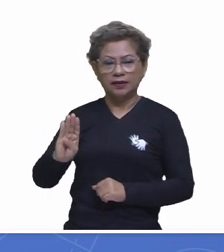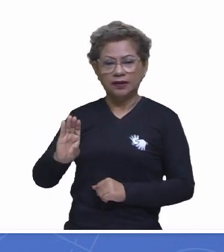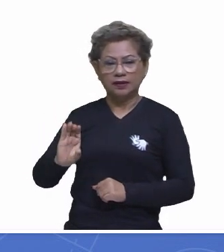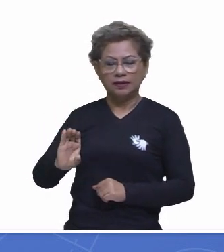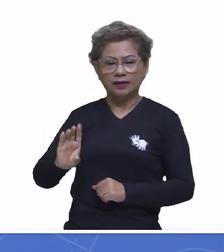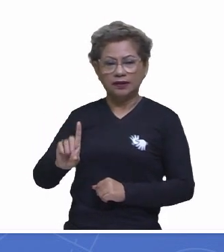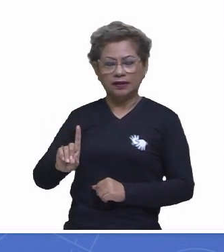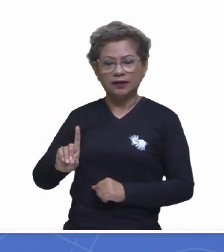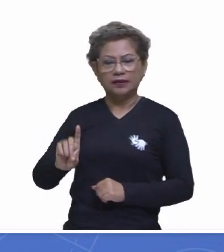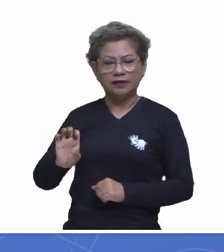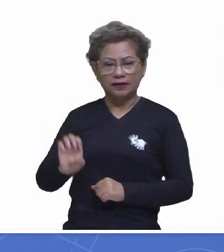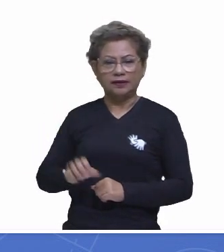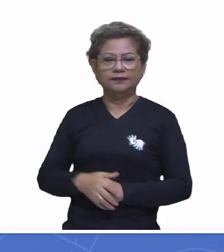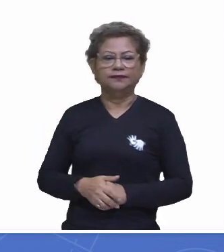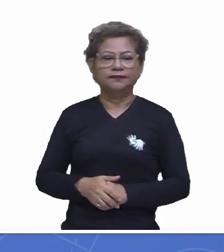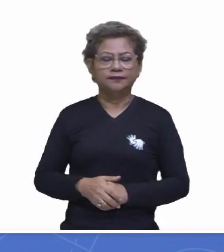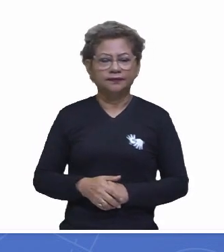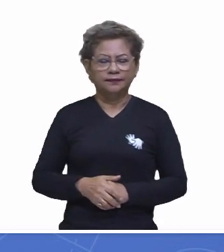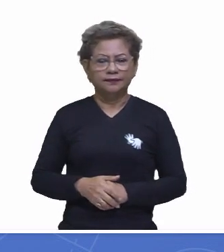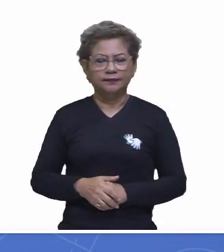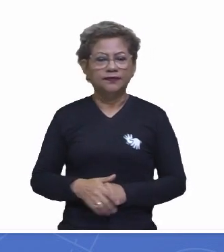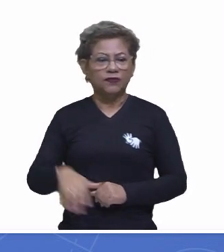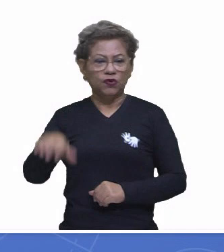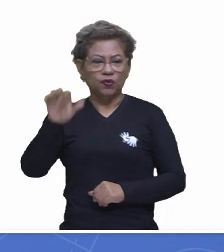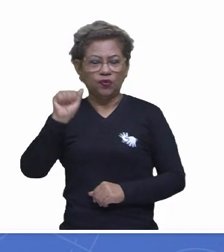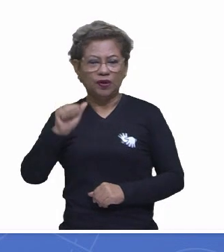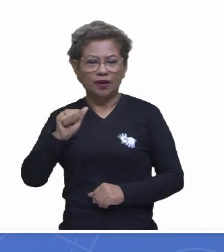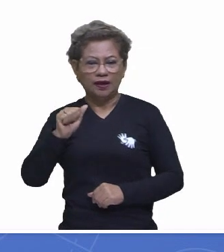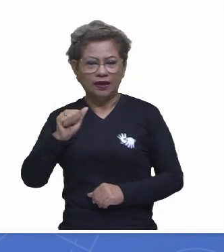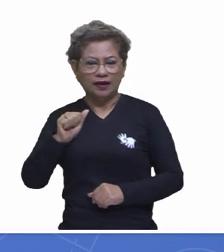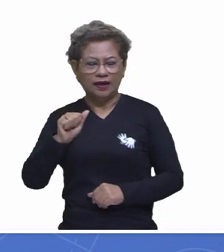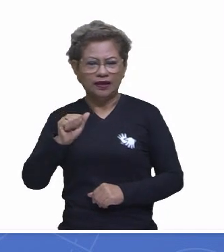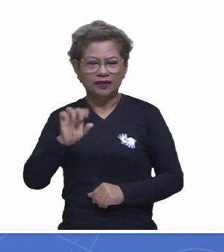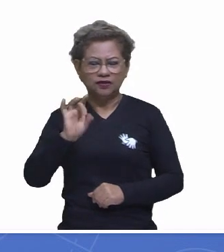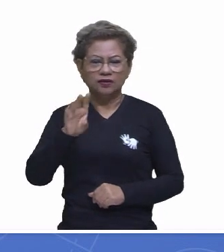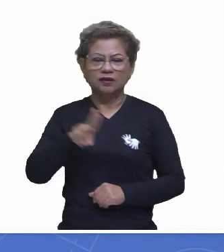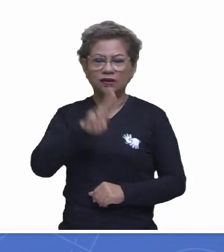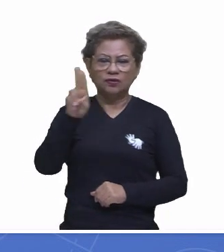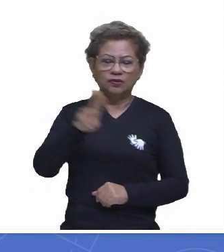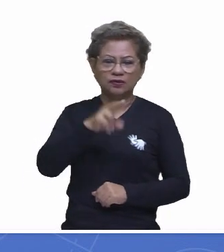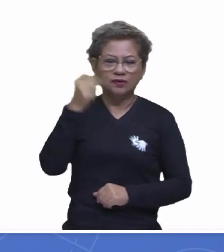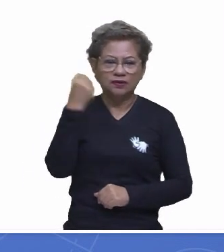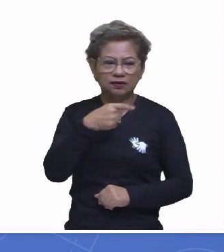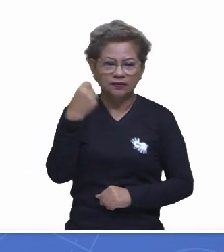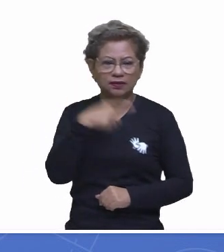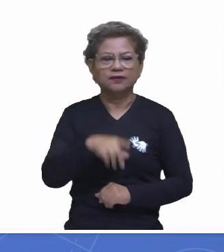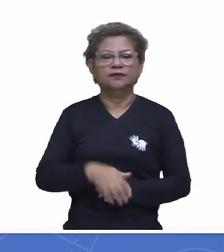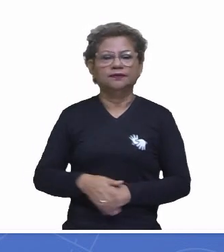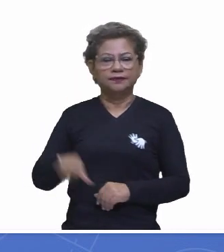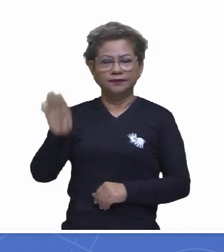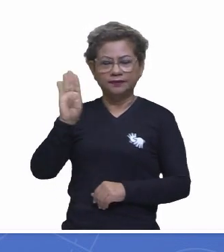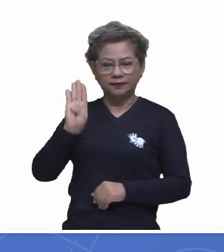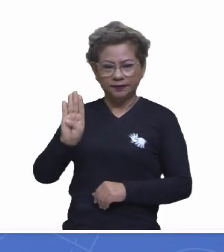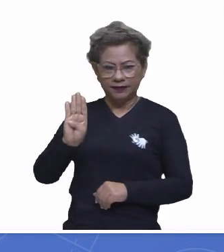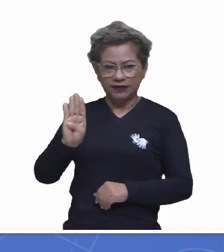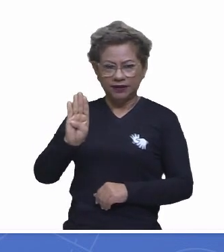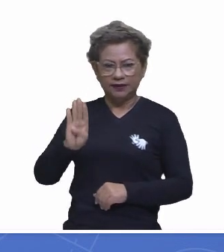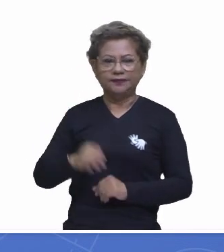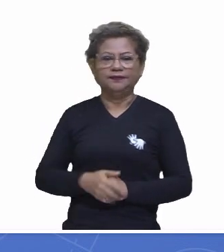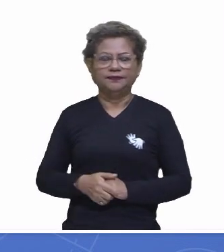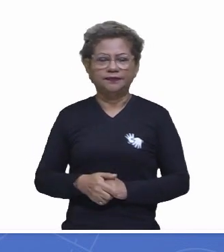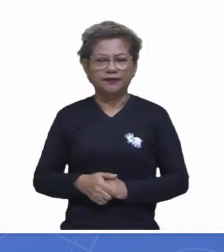para, letra A, imprimir um tom irônico à reportagem, B, incorporar citações de especialistas